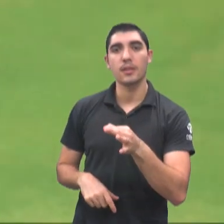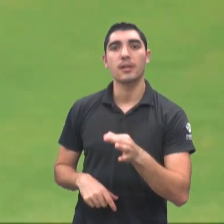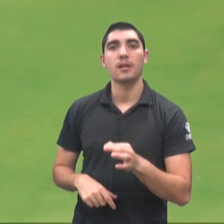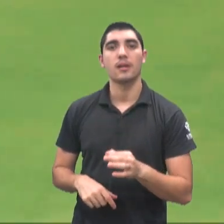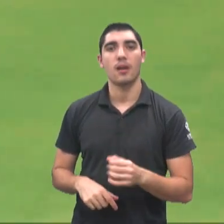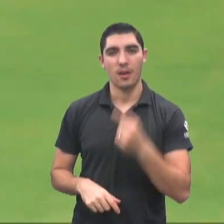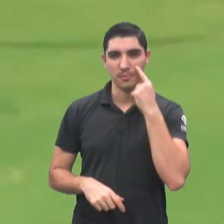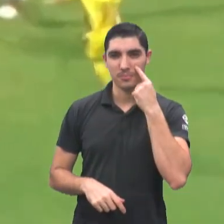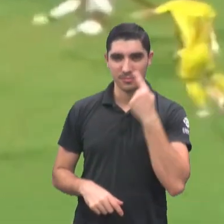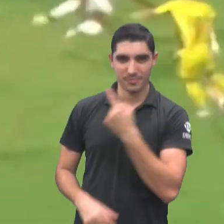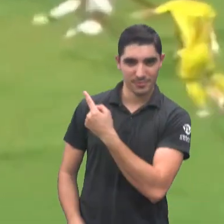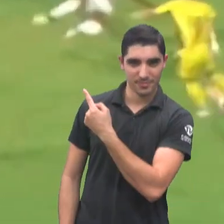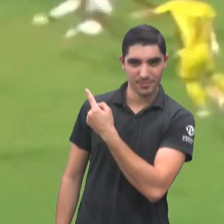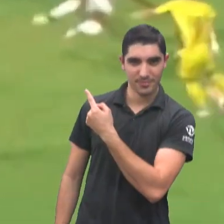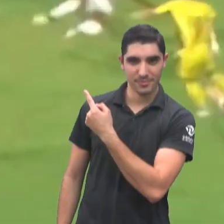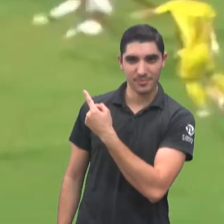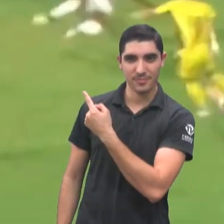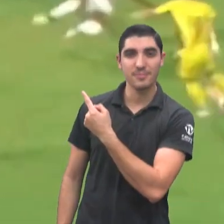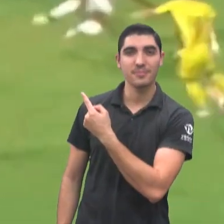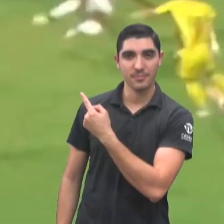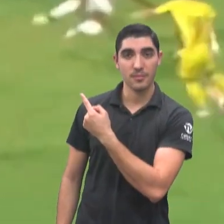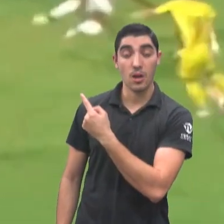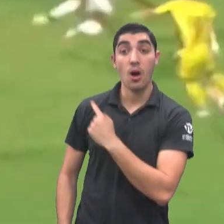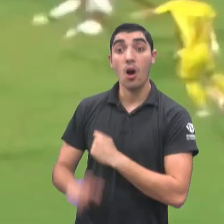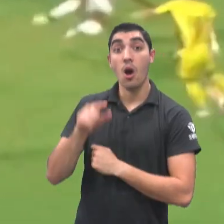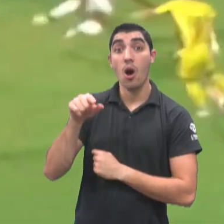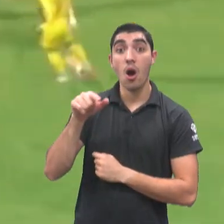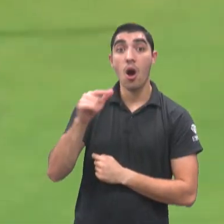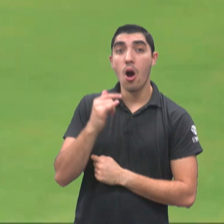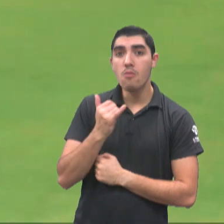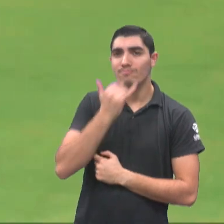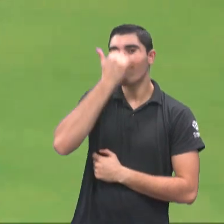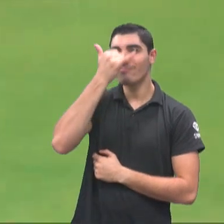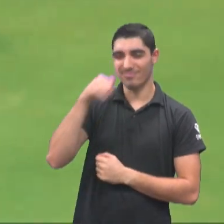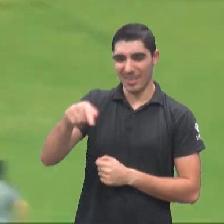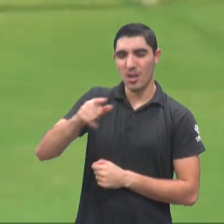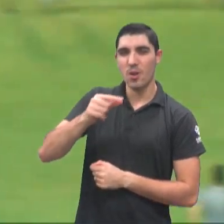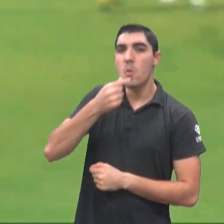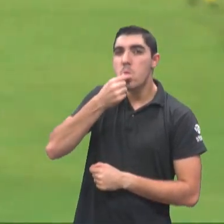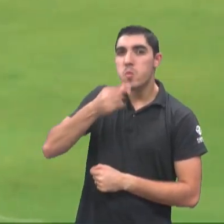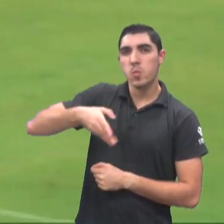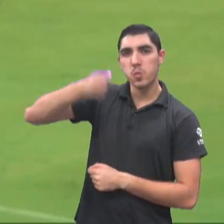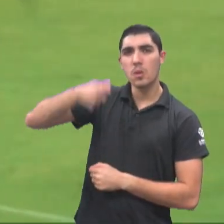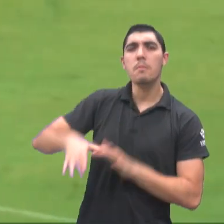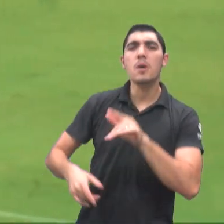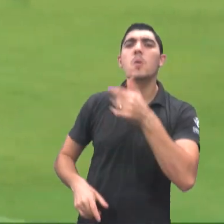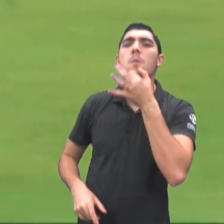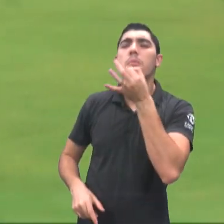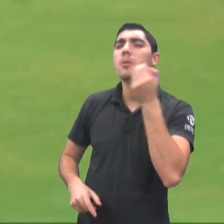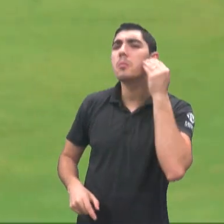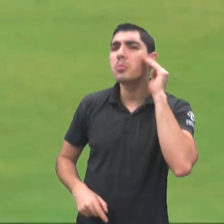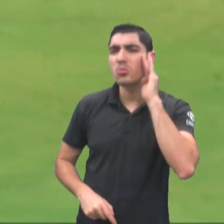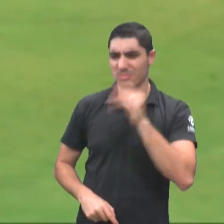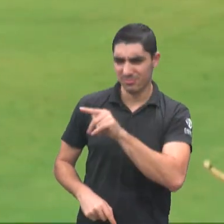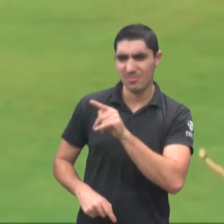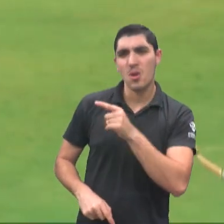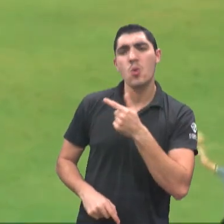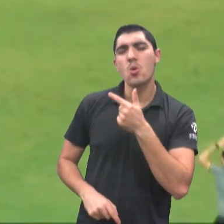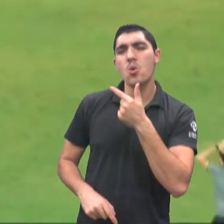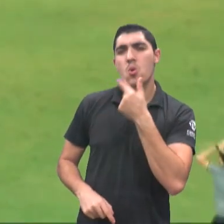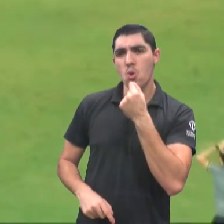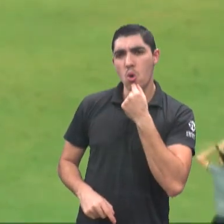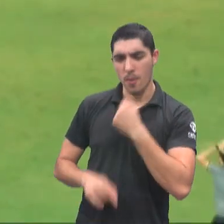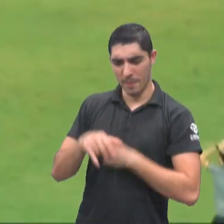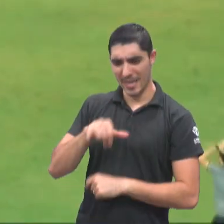gol aí, o gol que foi anulado do joseense, olha lá. Ó. Me parece, Bruno, não sei o que você acha, me parece que o Iago, ele tá